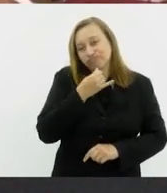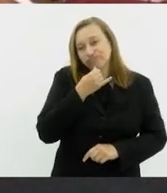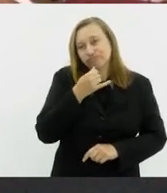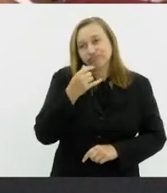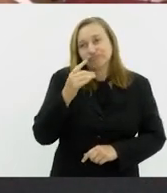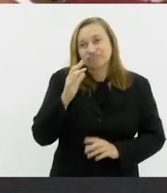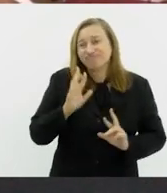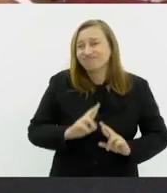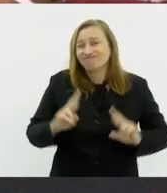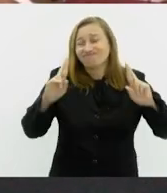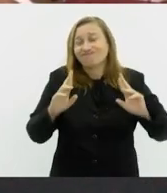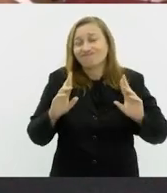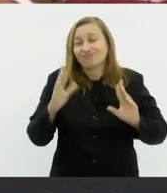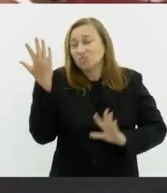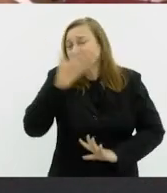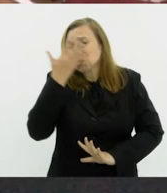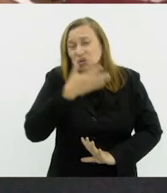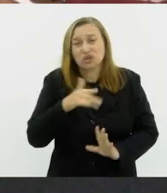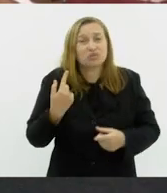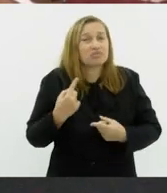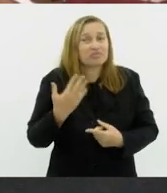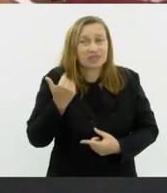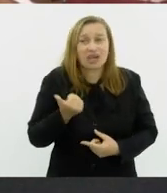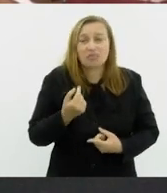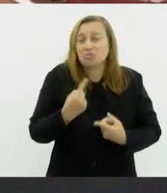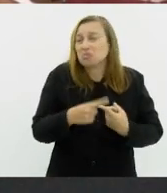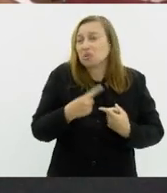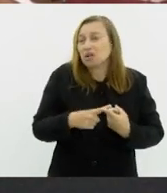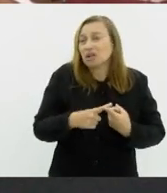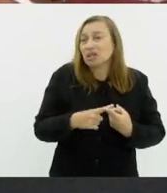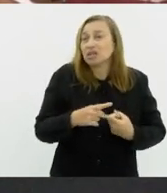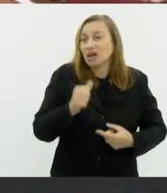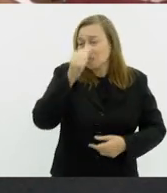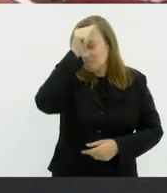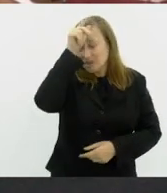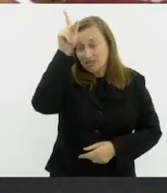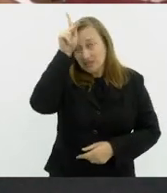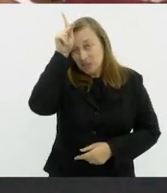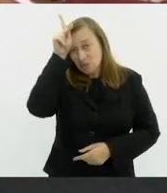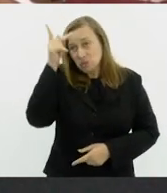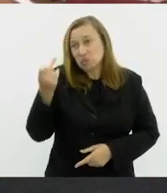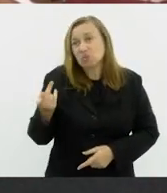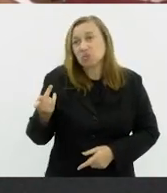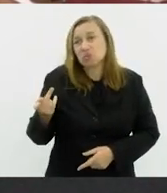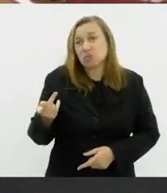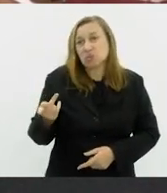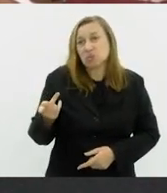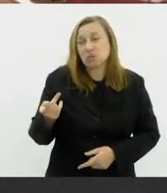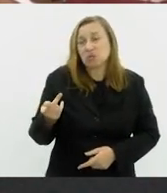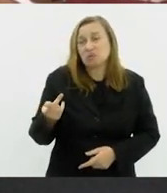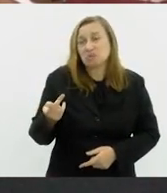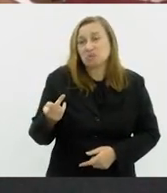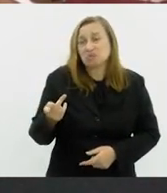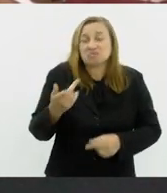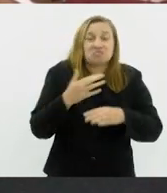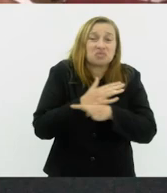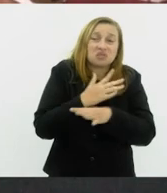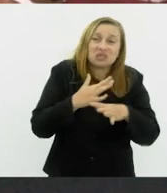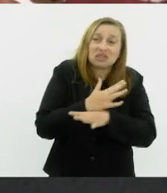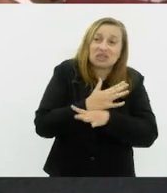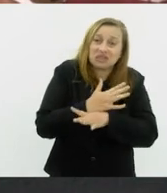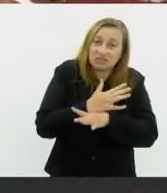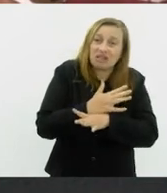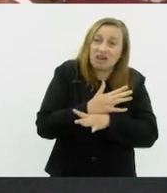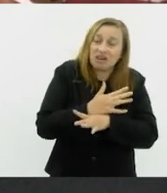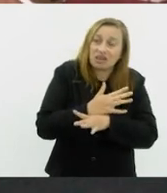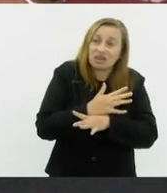esperança, sabe? Porque se a nossa prefeitura, a nossa cidade, que ganhou